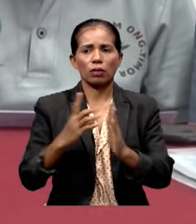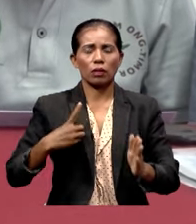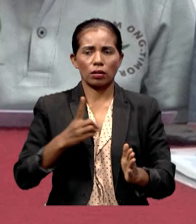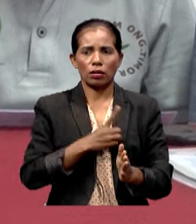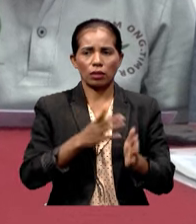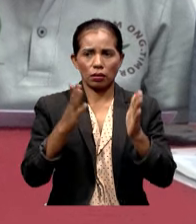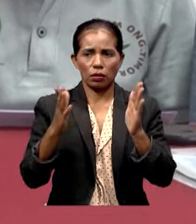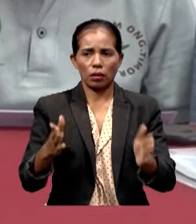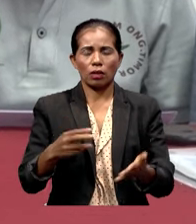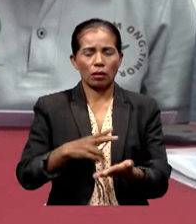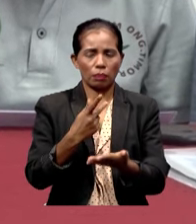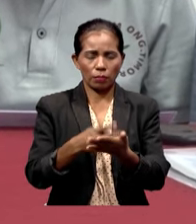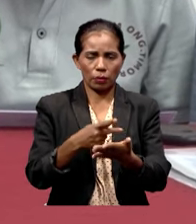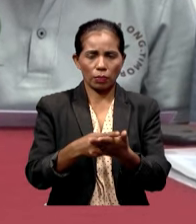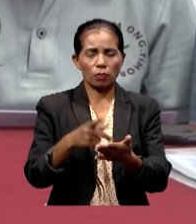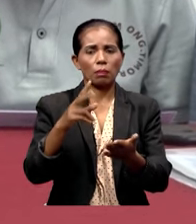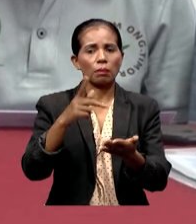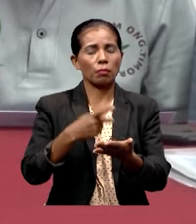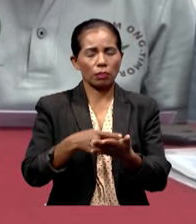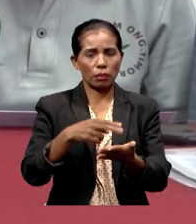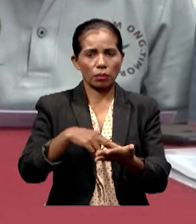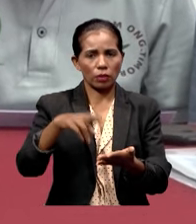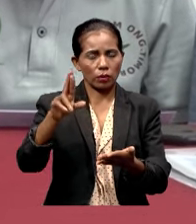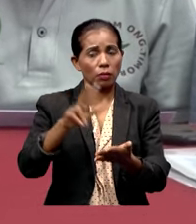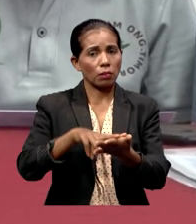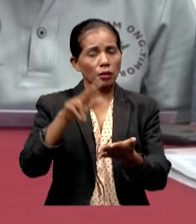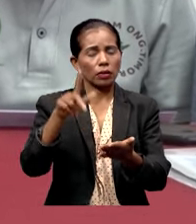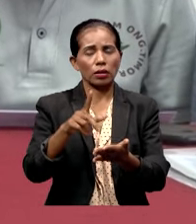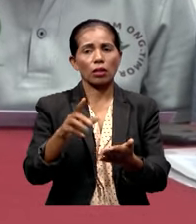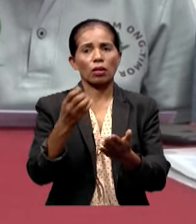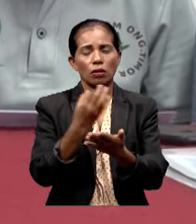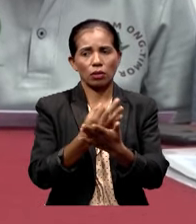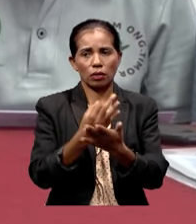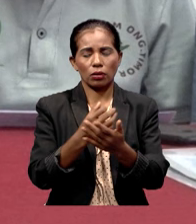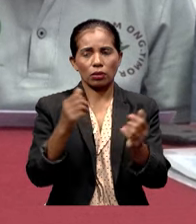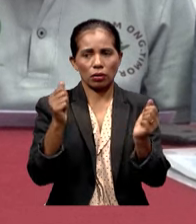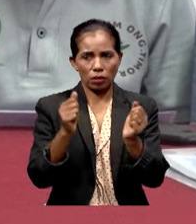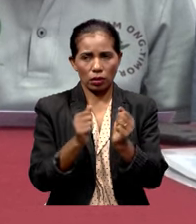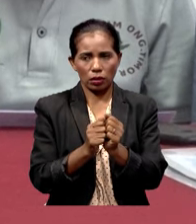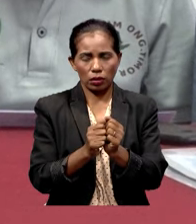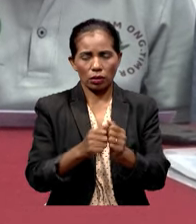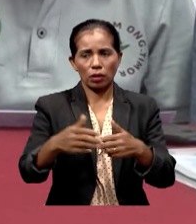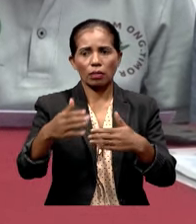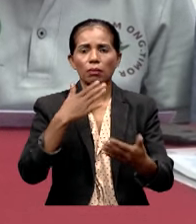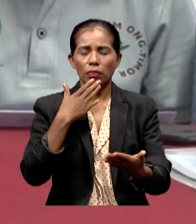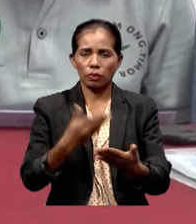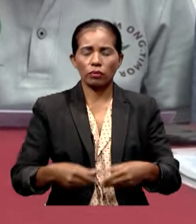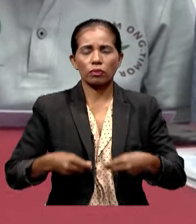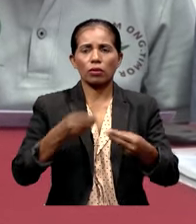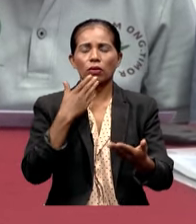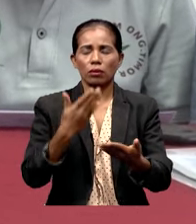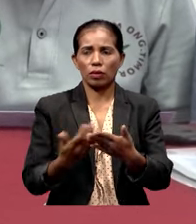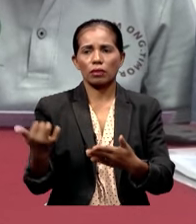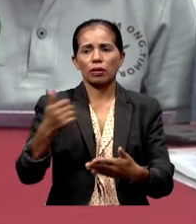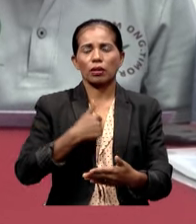Sira aprova projeto orçamento privativo, romontante exagerado, debe beneficia Sira